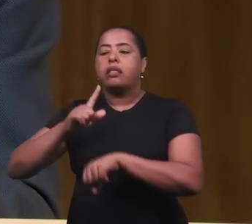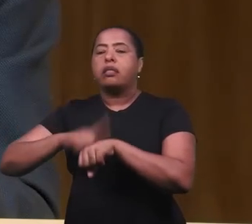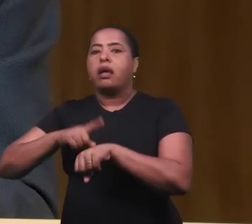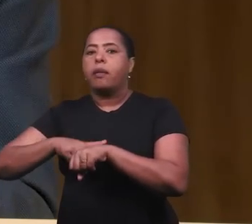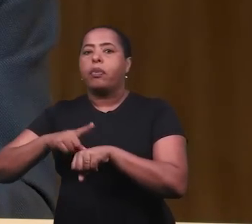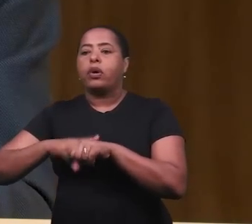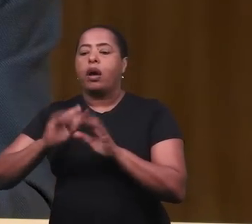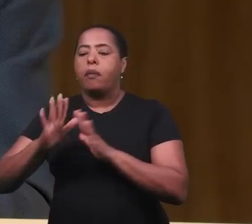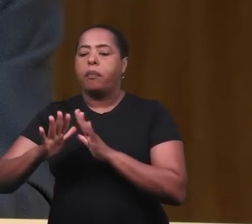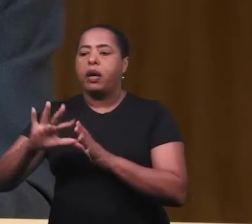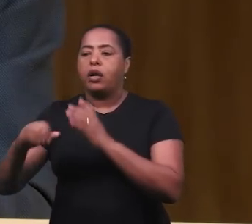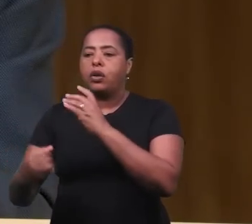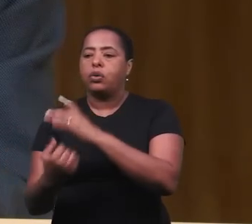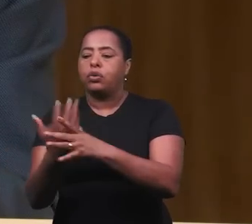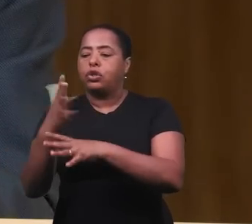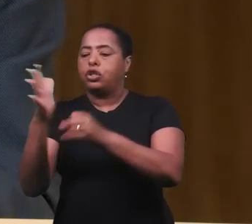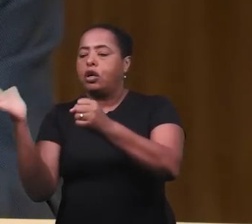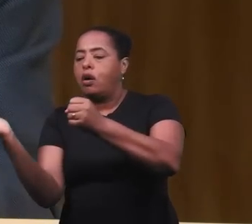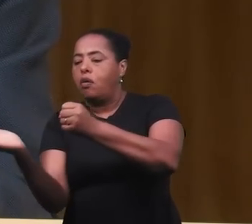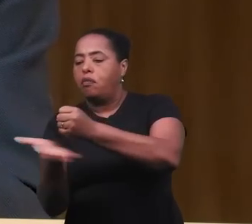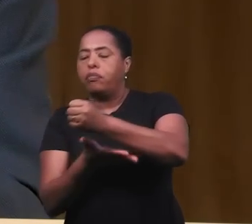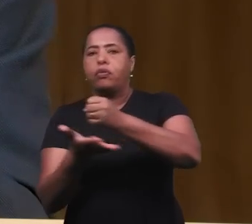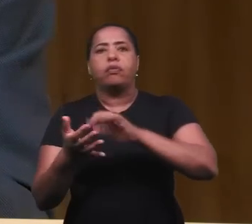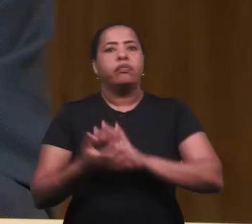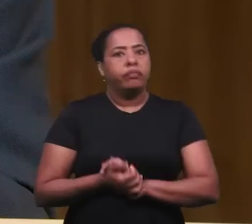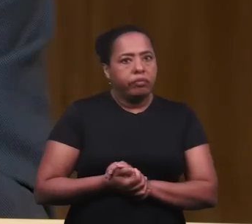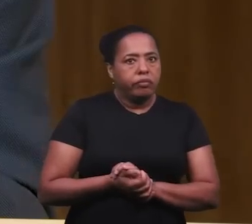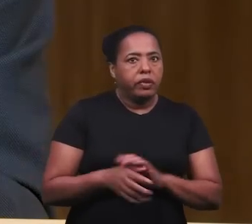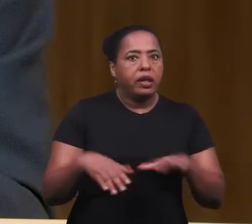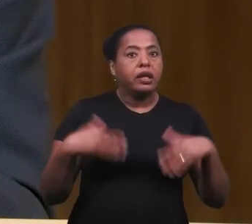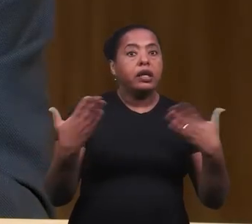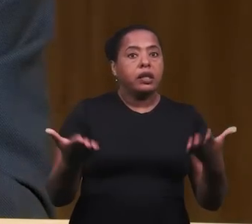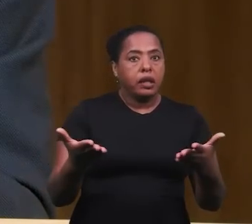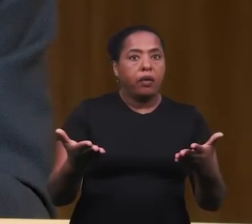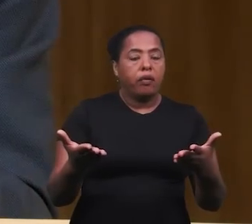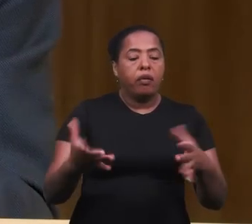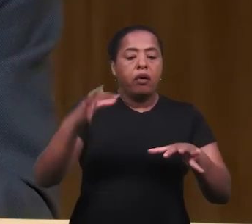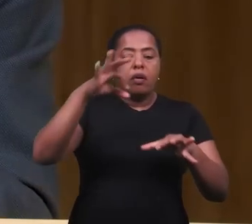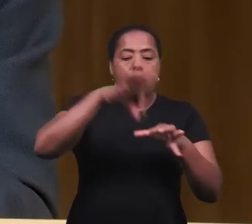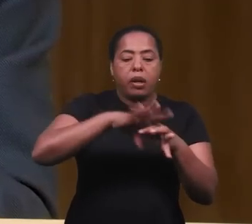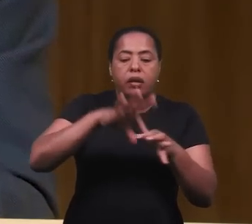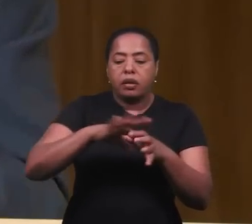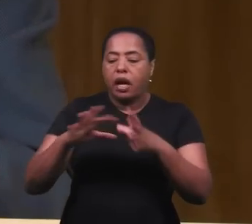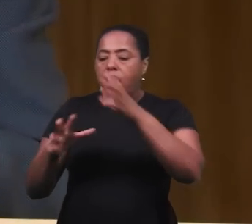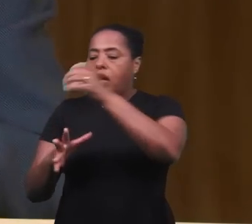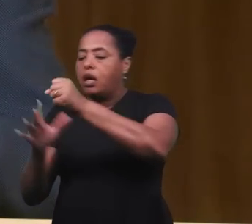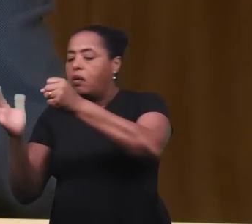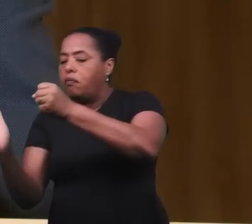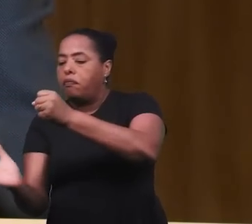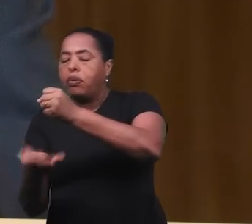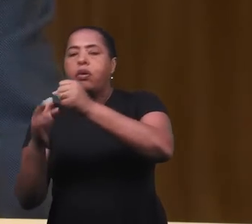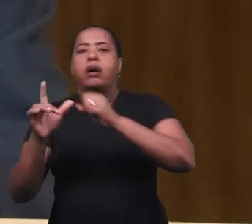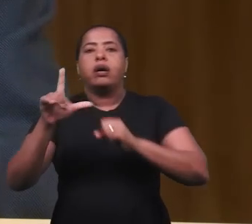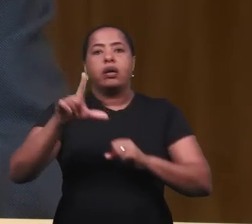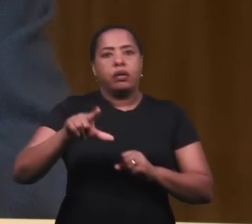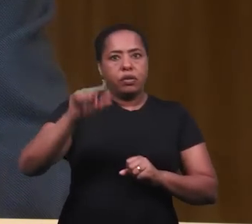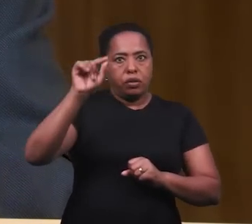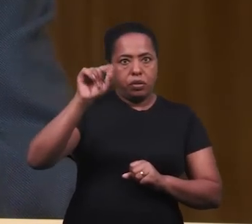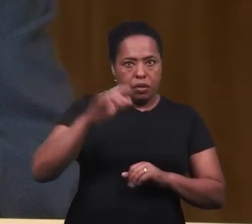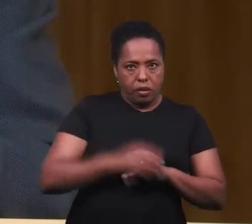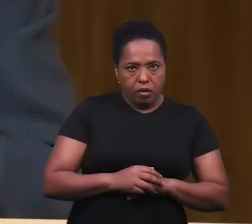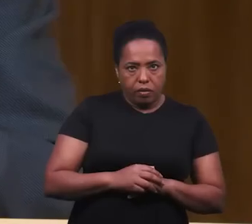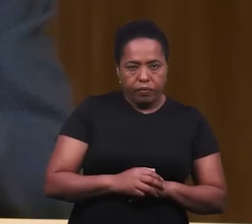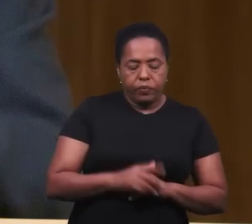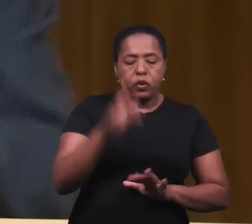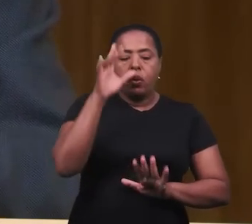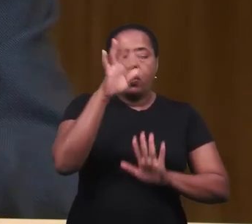isso. Mas quando ele fala, há tempo de plantar e há tempo de colher, aí já é uma ação totalmente do homem.